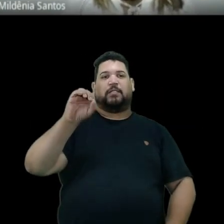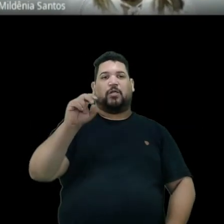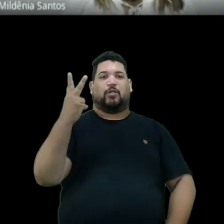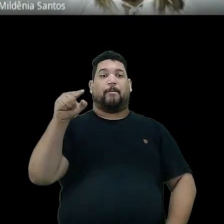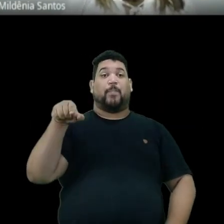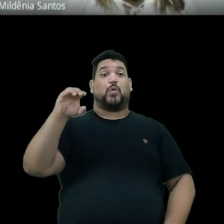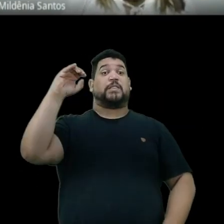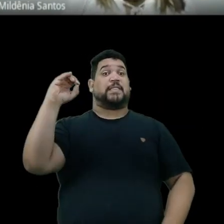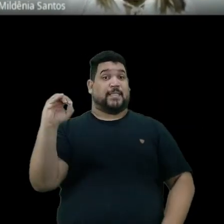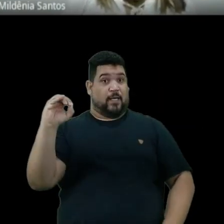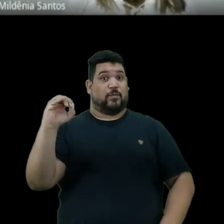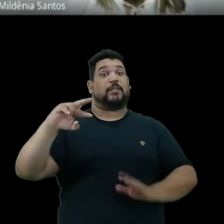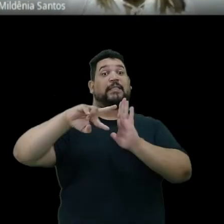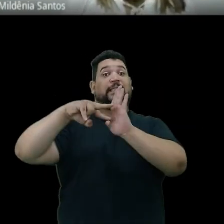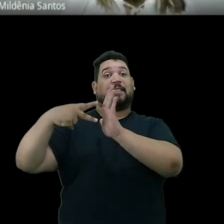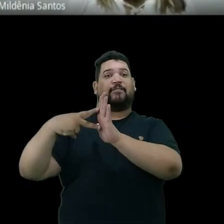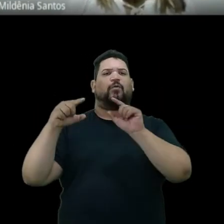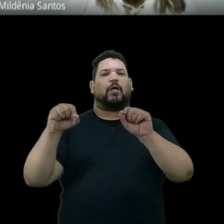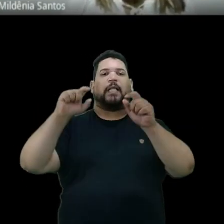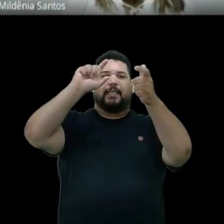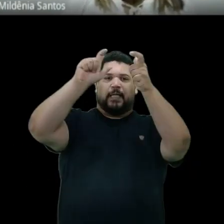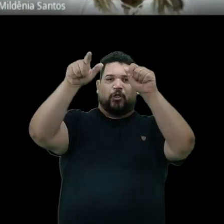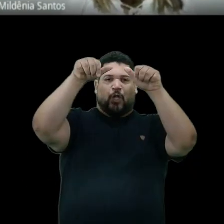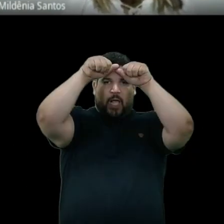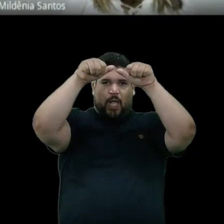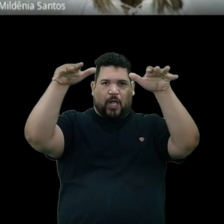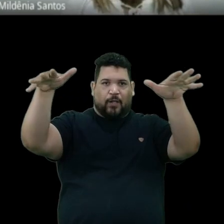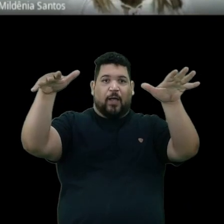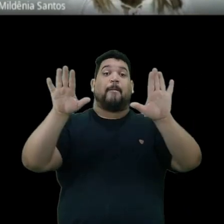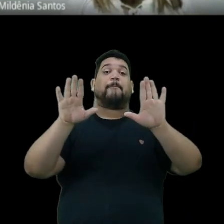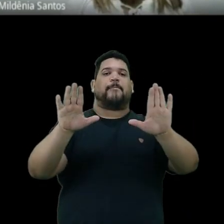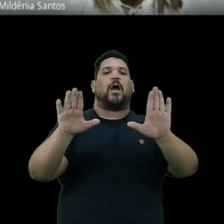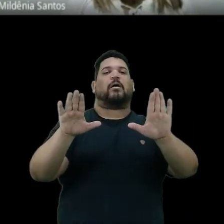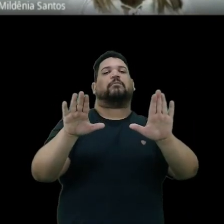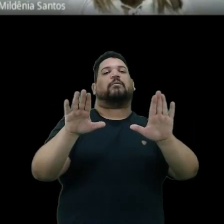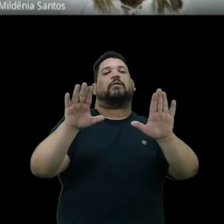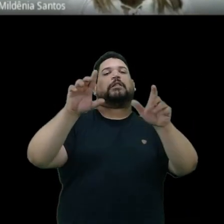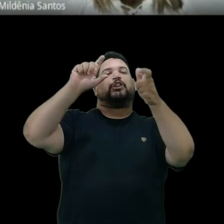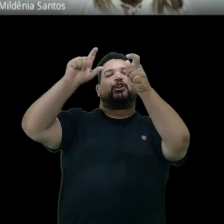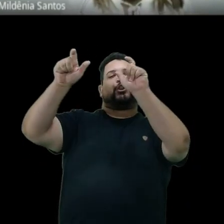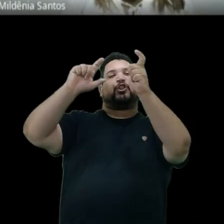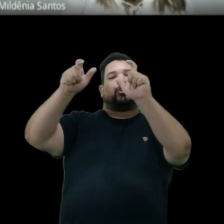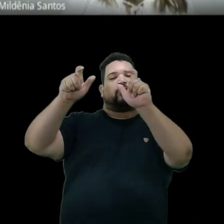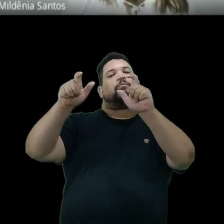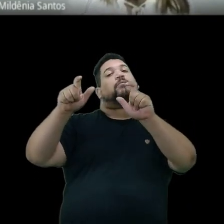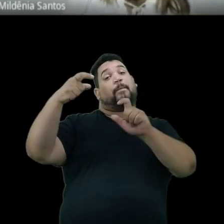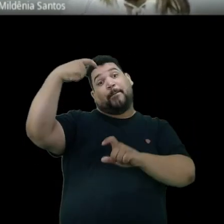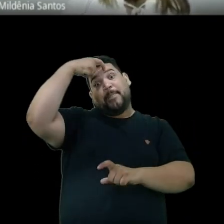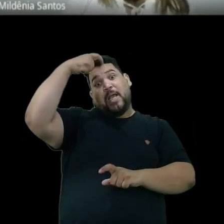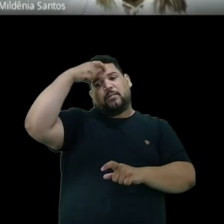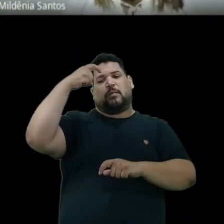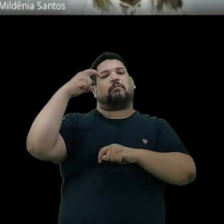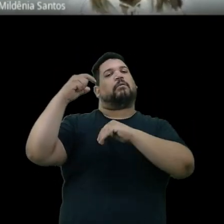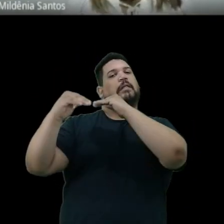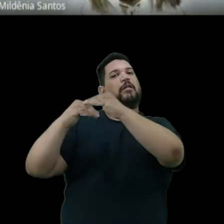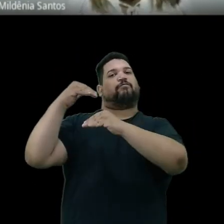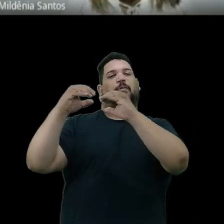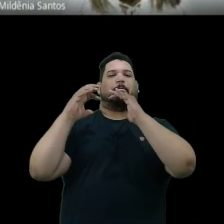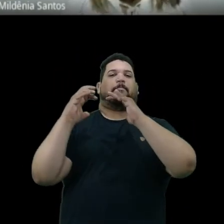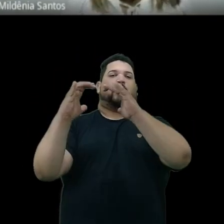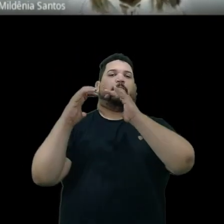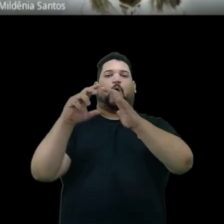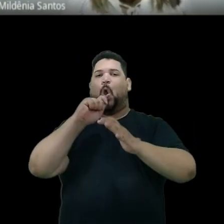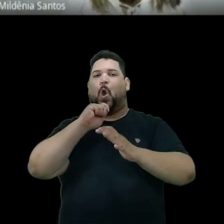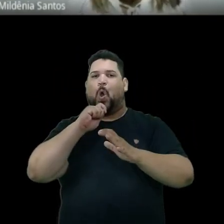6A02.0, ele traz o transtorno do espectro do autismo sem distúrbio do desenvolvimento intelectual e com leve ou nenhum comprometimento